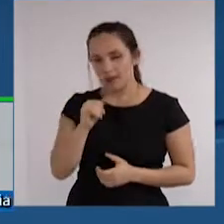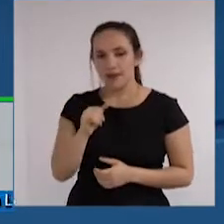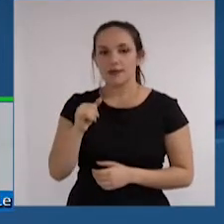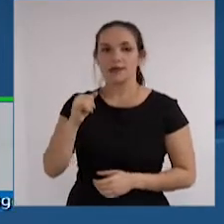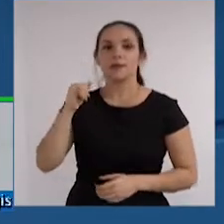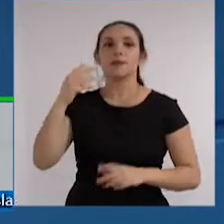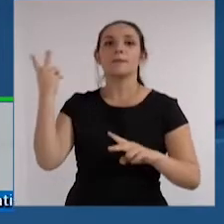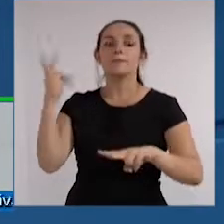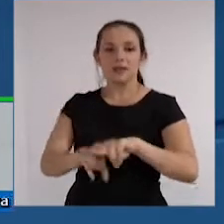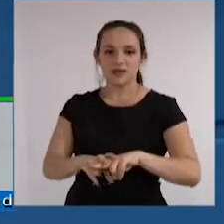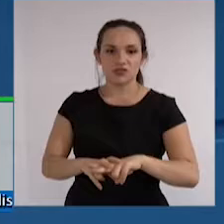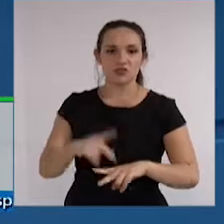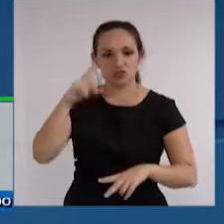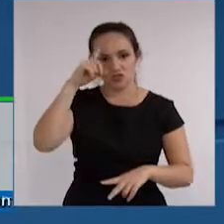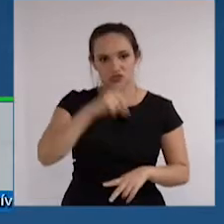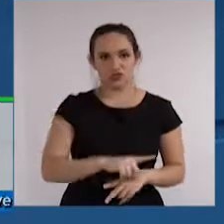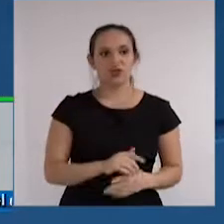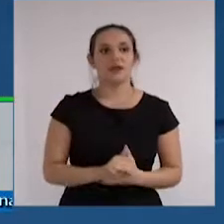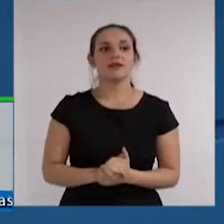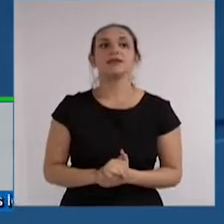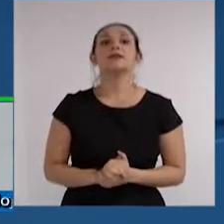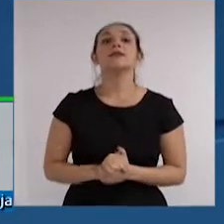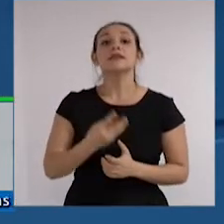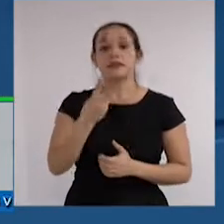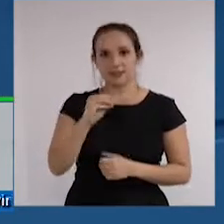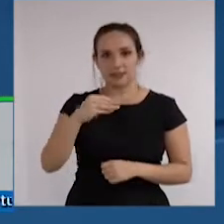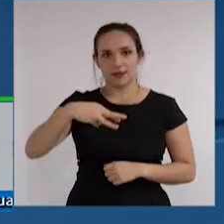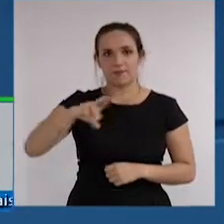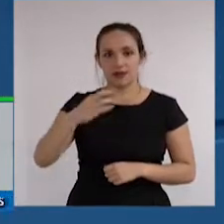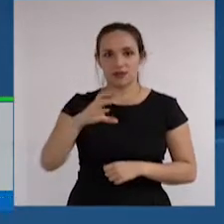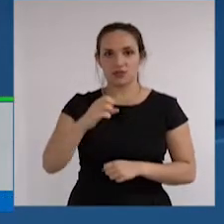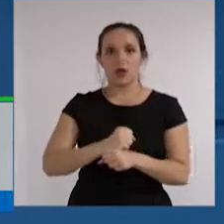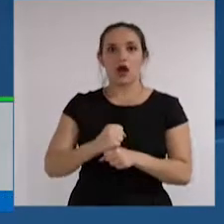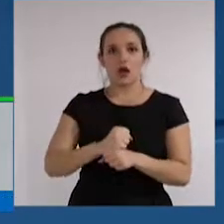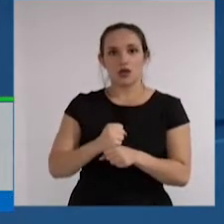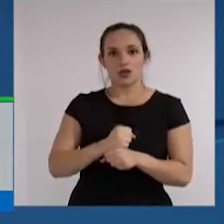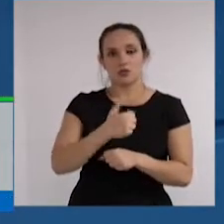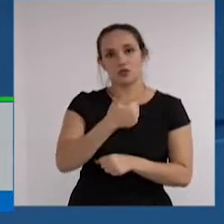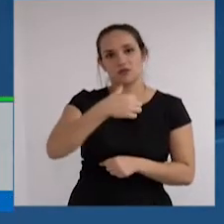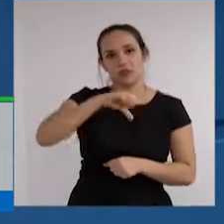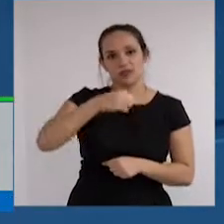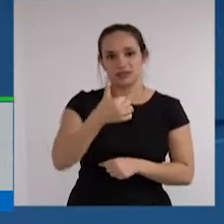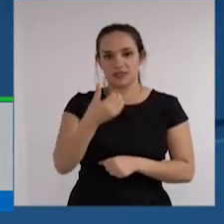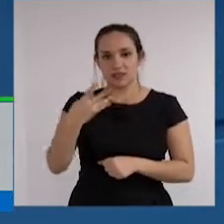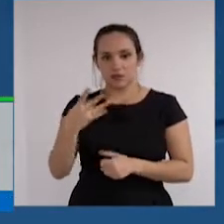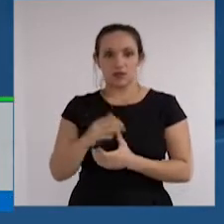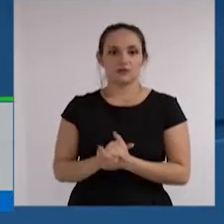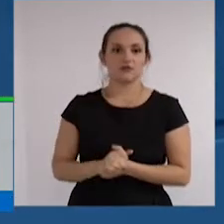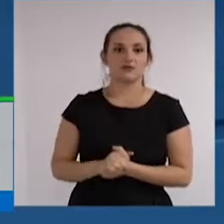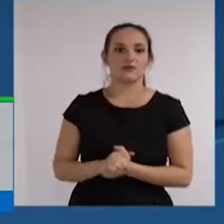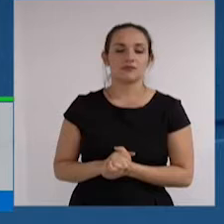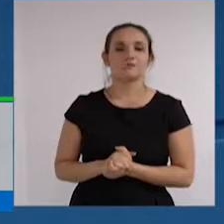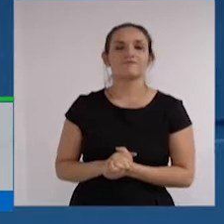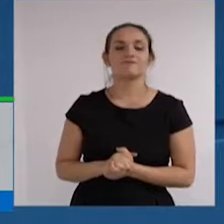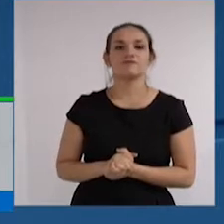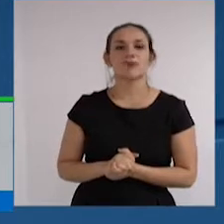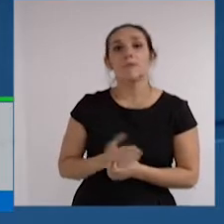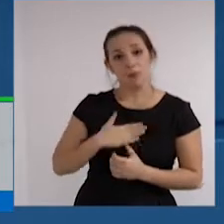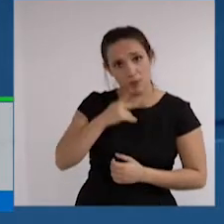1964, junto com o pai do prefeito Marquinhos Trade. Sabe por que foram presos? Porque eles eram